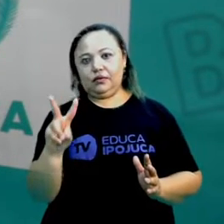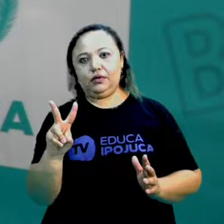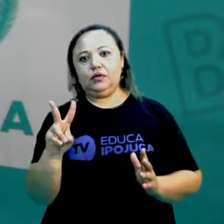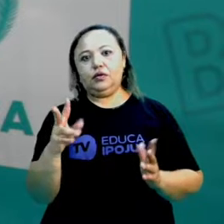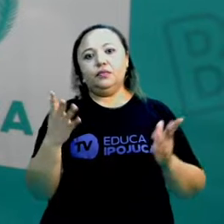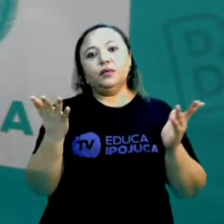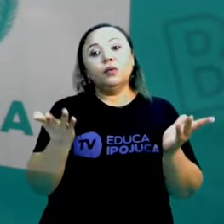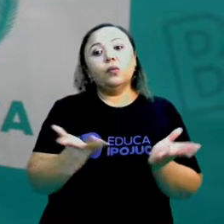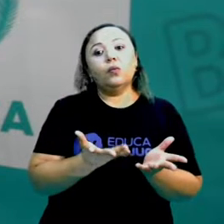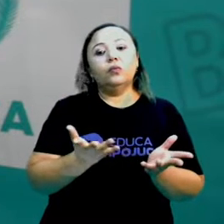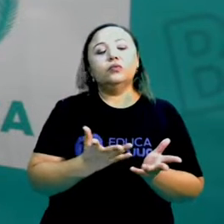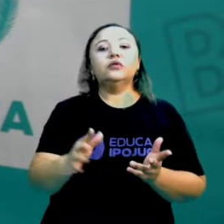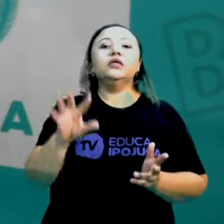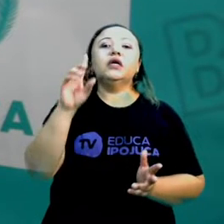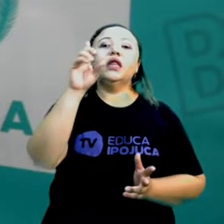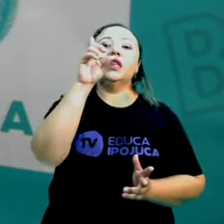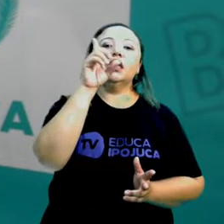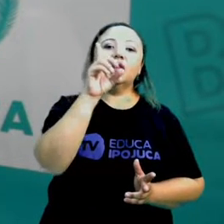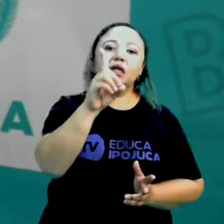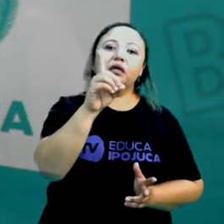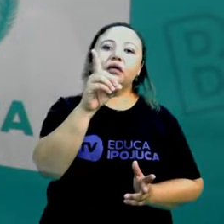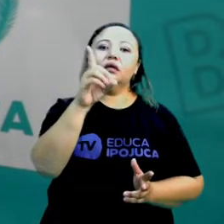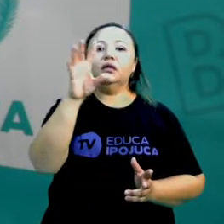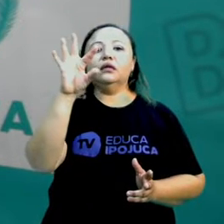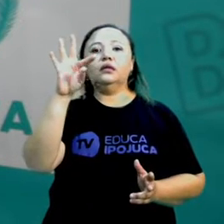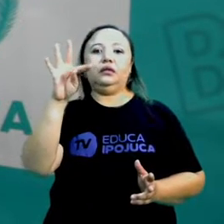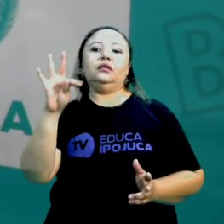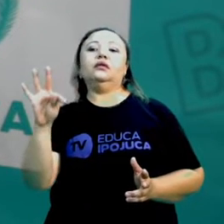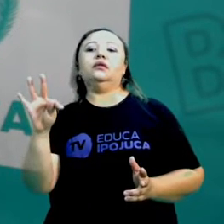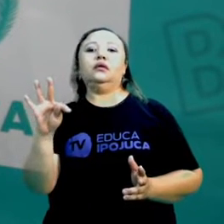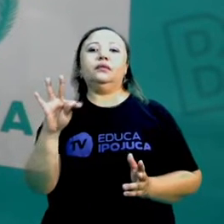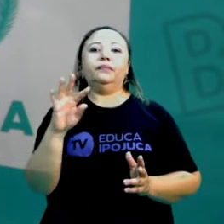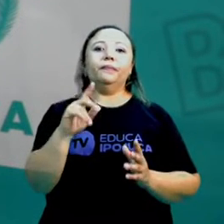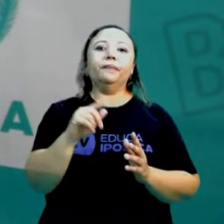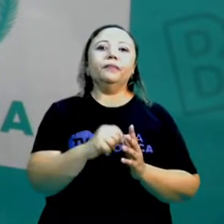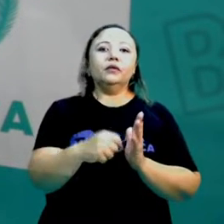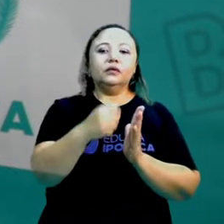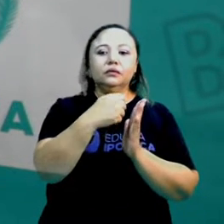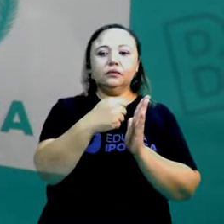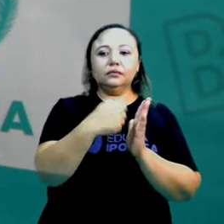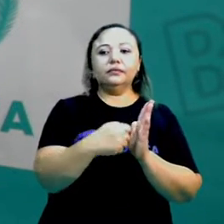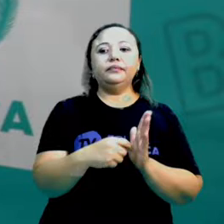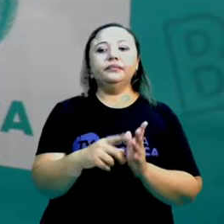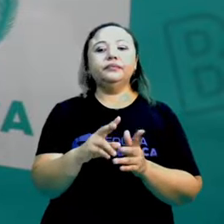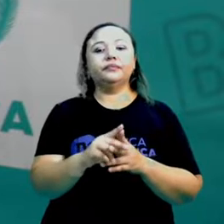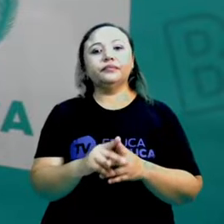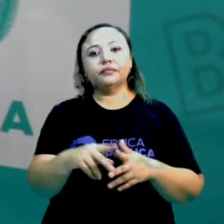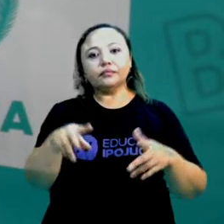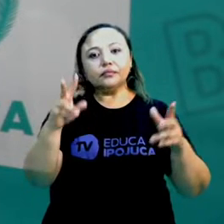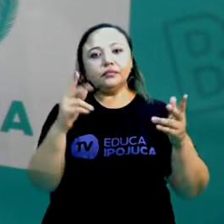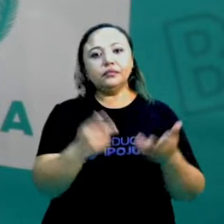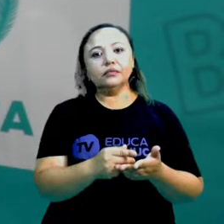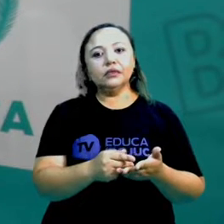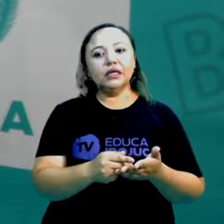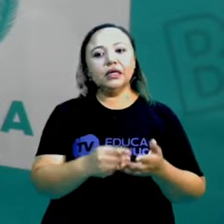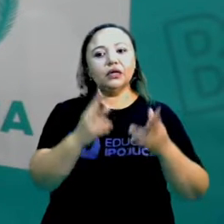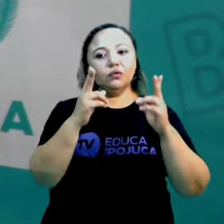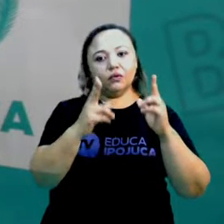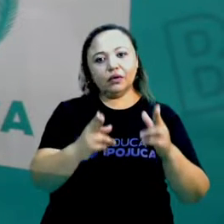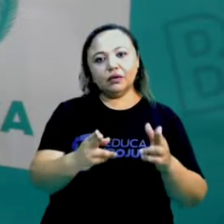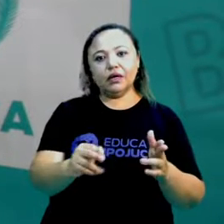Iremos observar também algumas palavras escritas com D e com T. Da mesma forma que